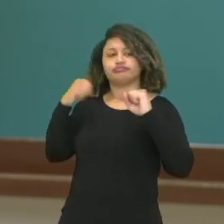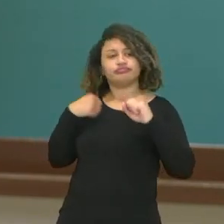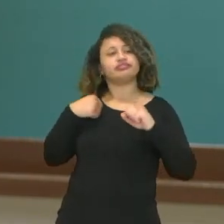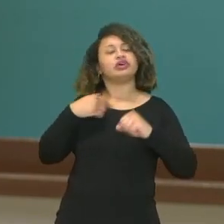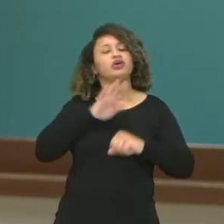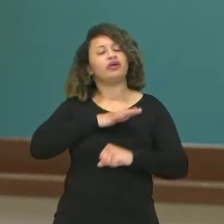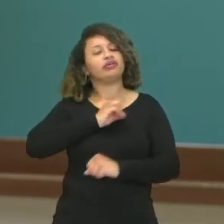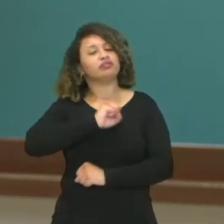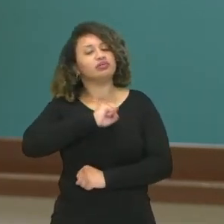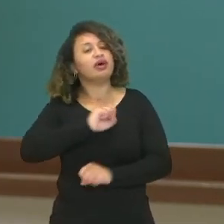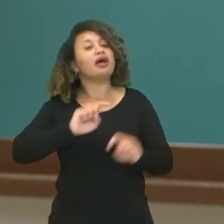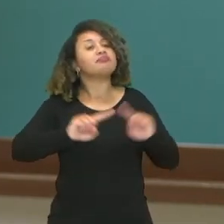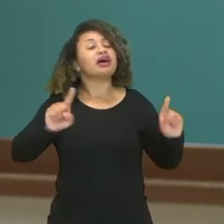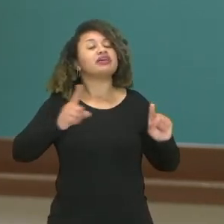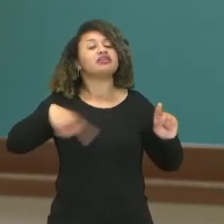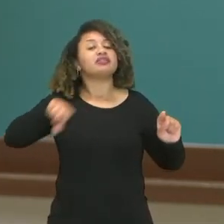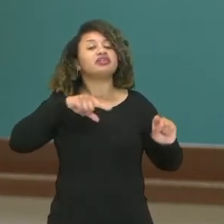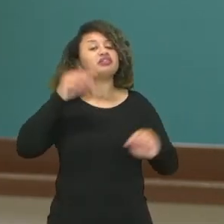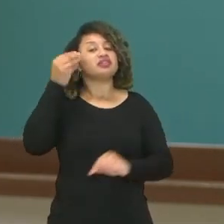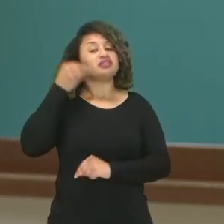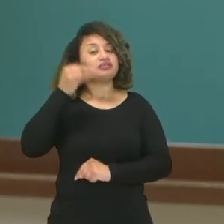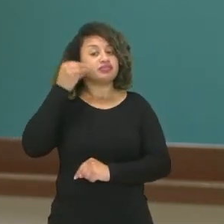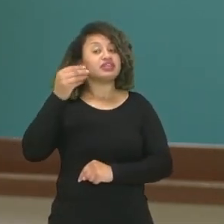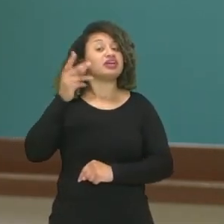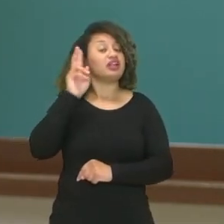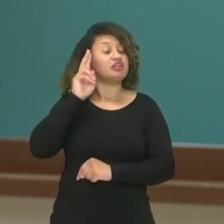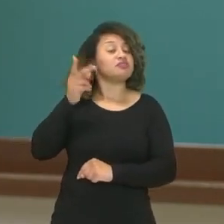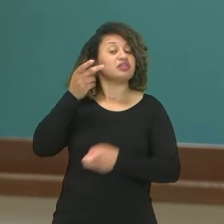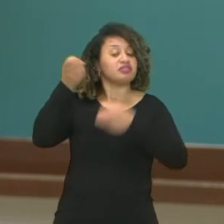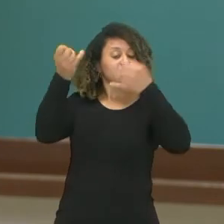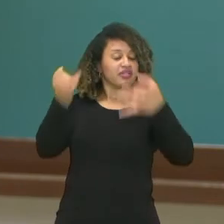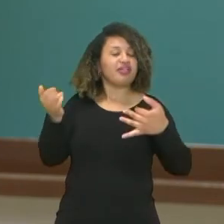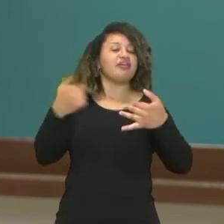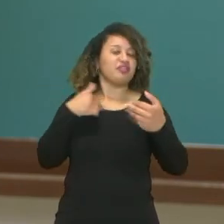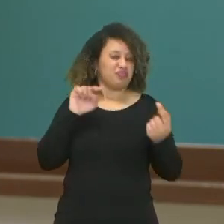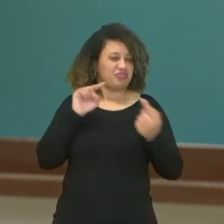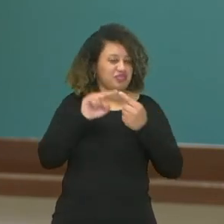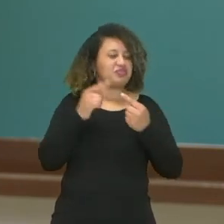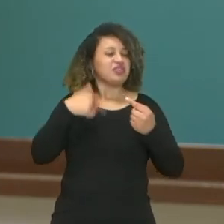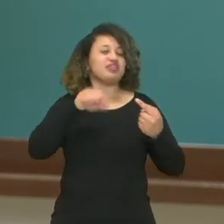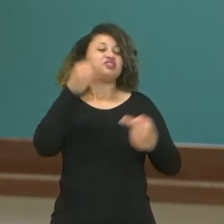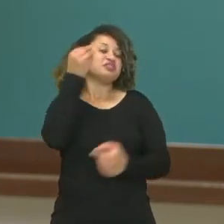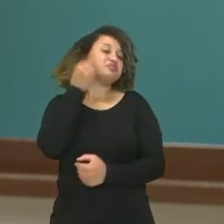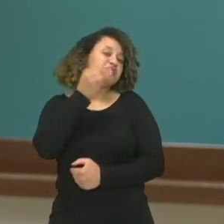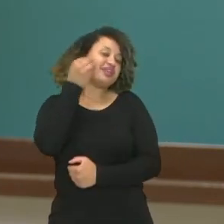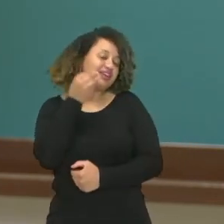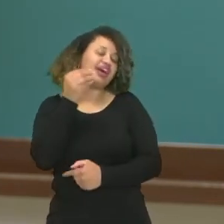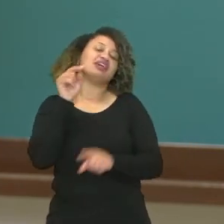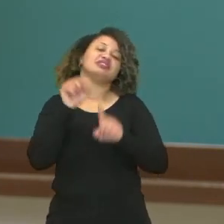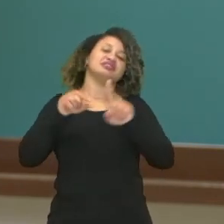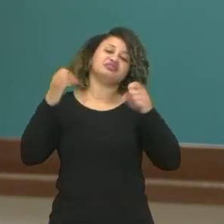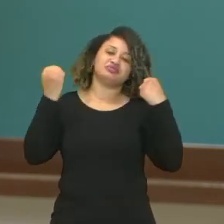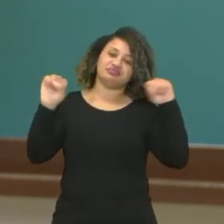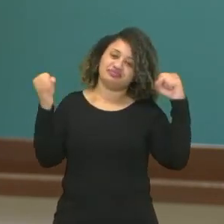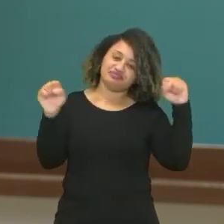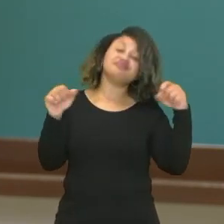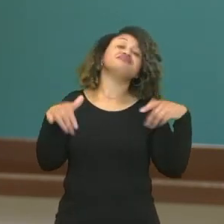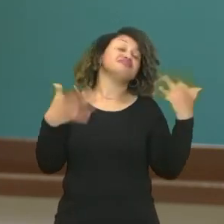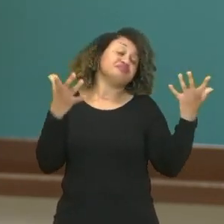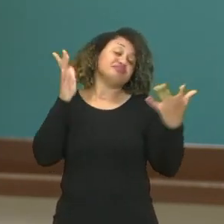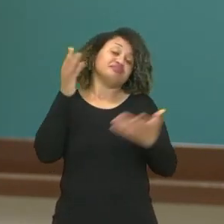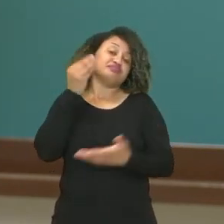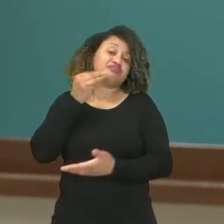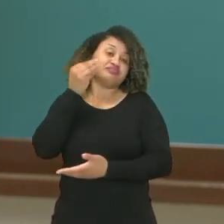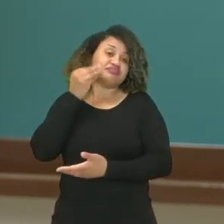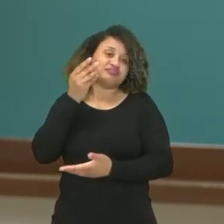mas isso aqui é mais para a gente vivenciar. Lembra que nós comentamos que nós íamos vivenciar a ginástica de condicionamento? Então essa foi uma vivência, tá?